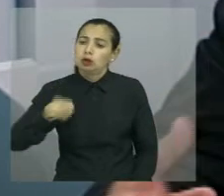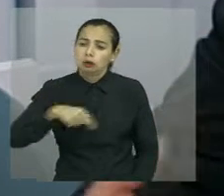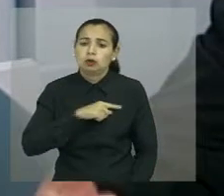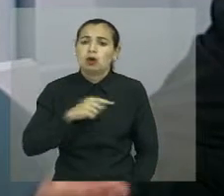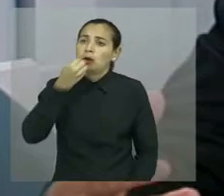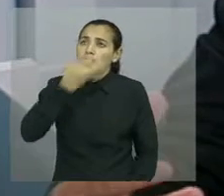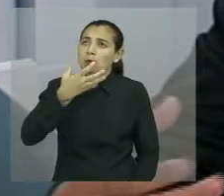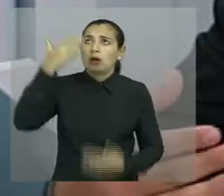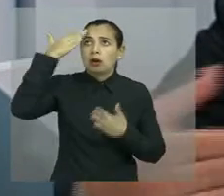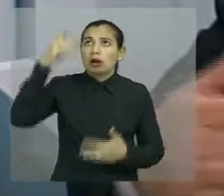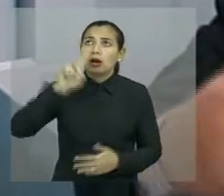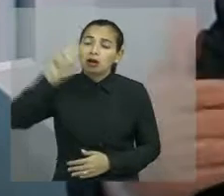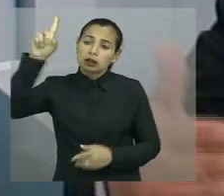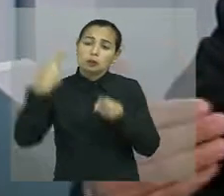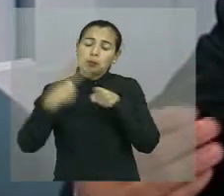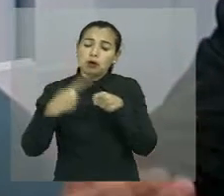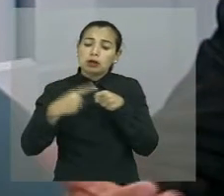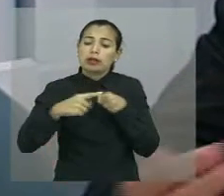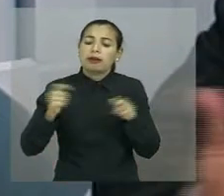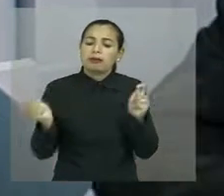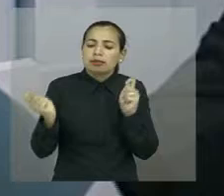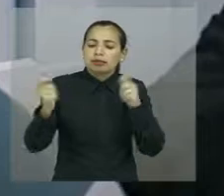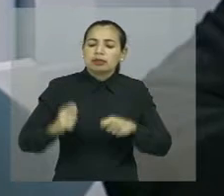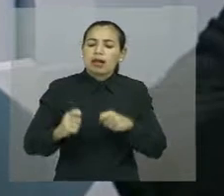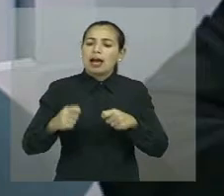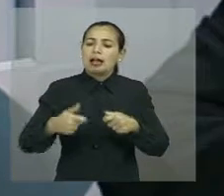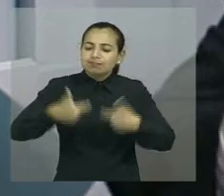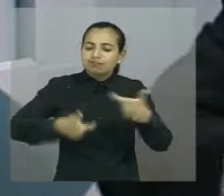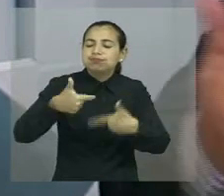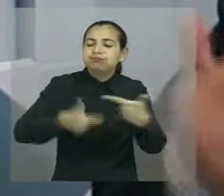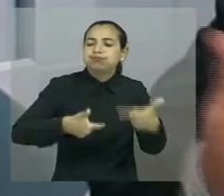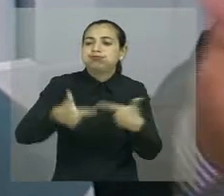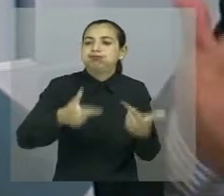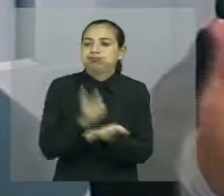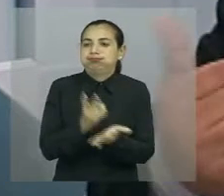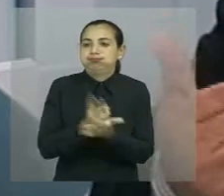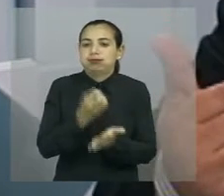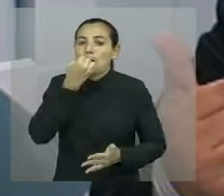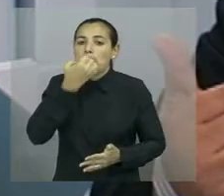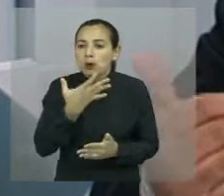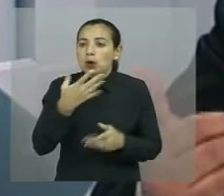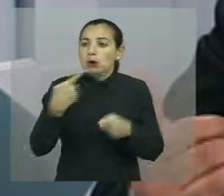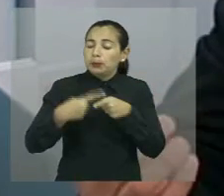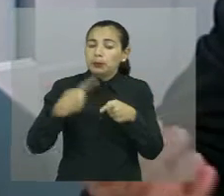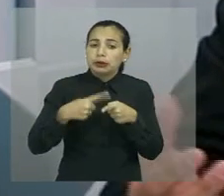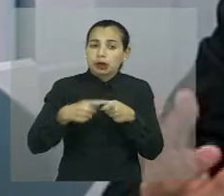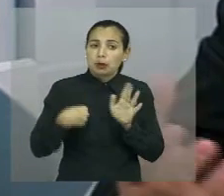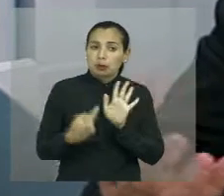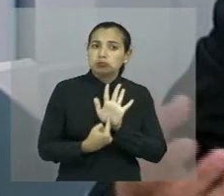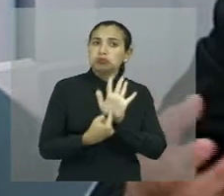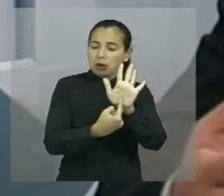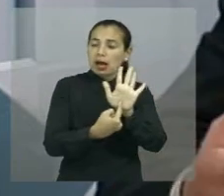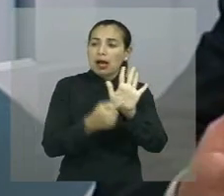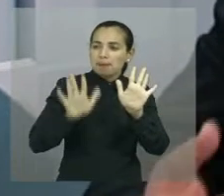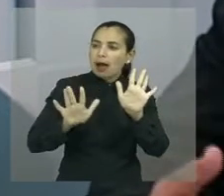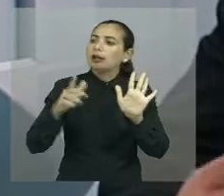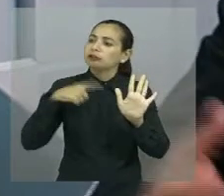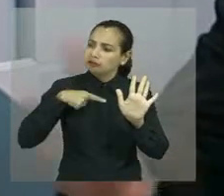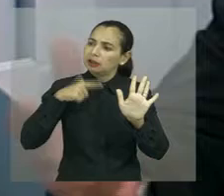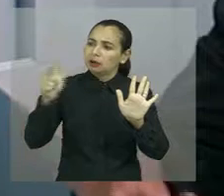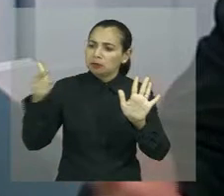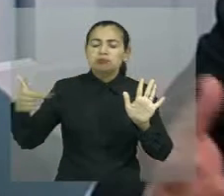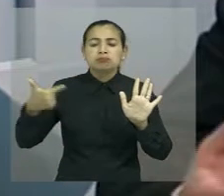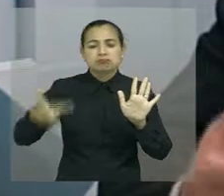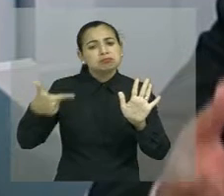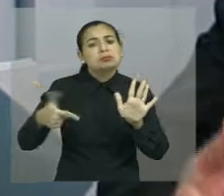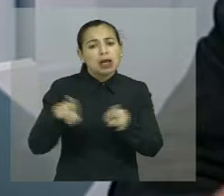por graça de Deus, conseguimos acompanhar o ritmo, porque a diferença é pequena entre um e outro, né? E aí, graças a Deus, a